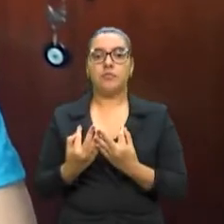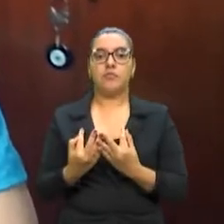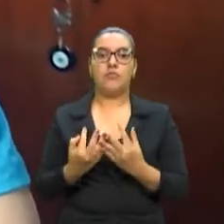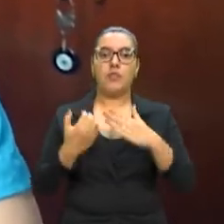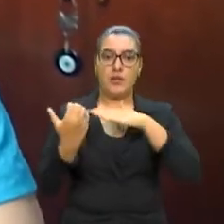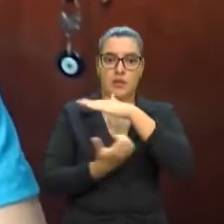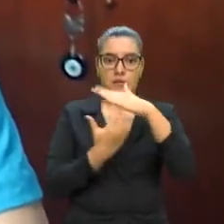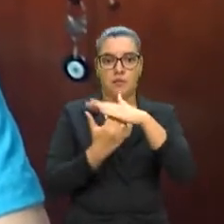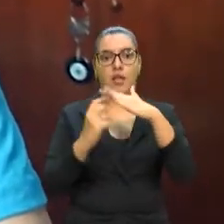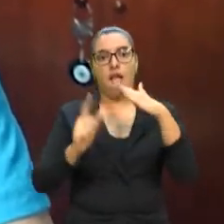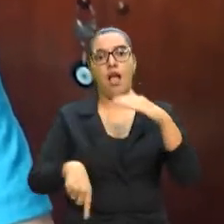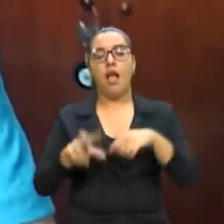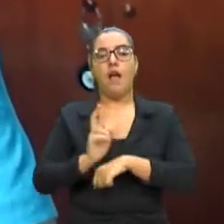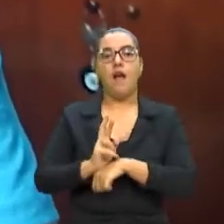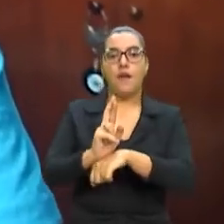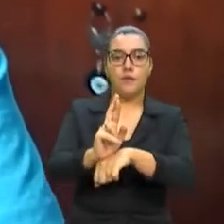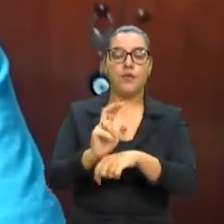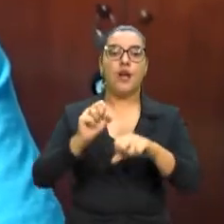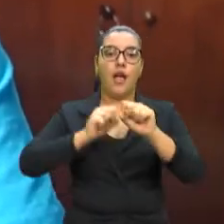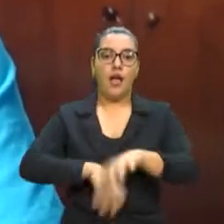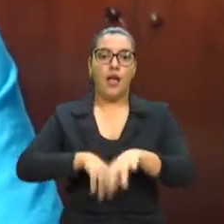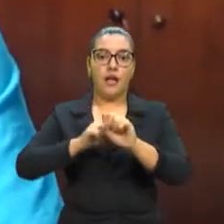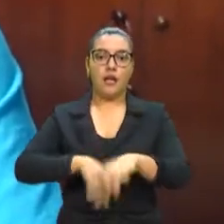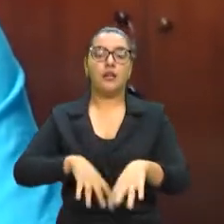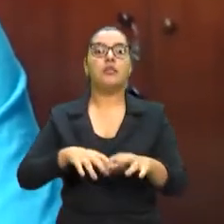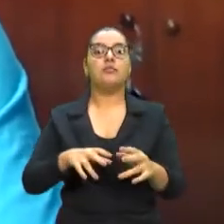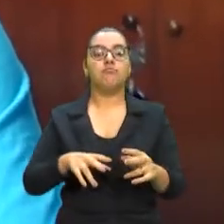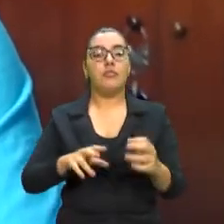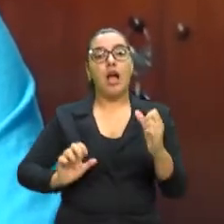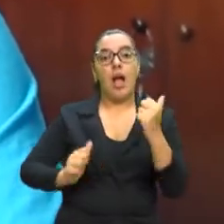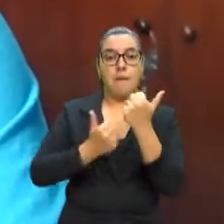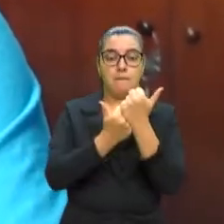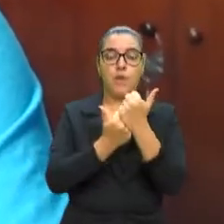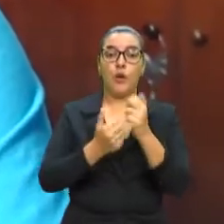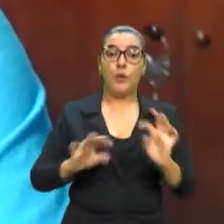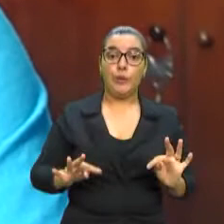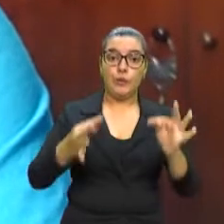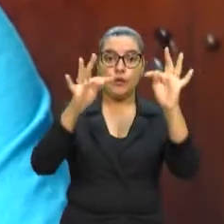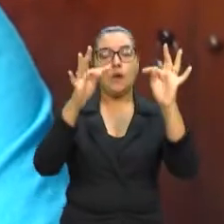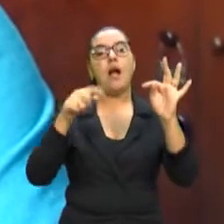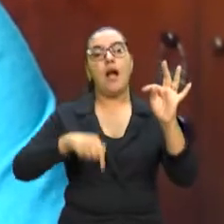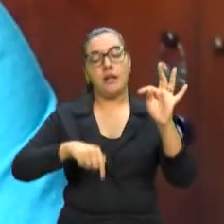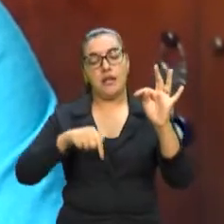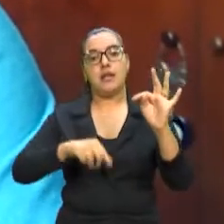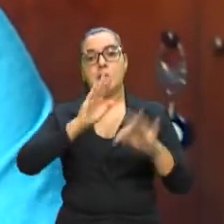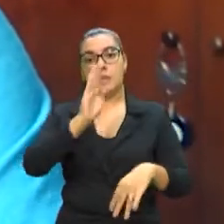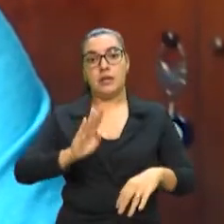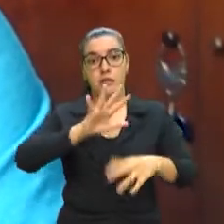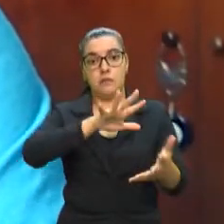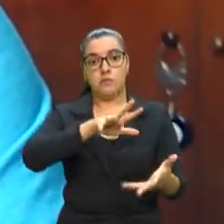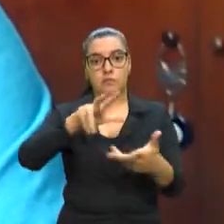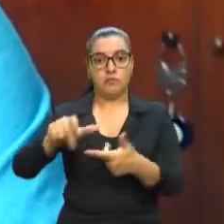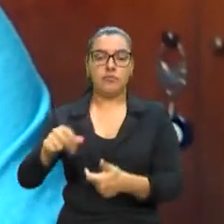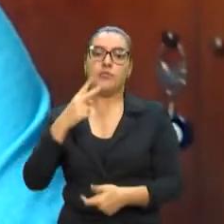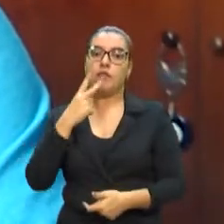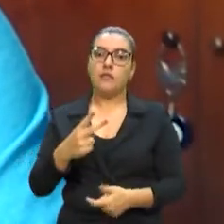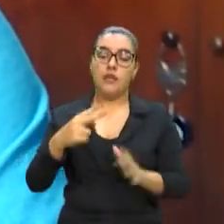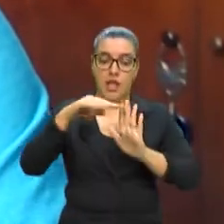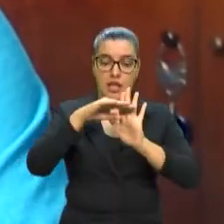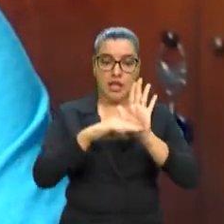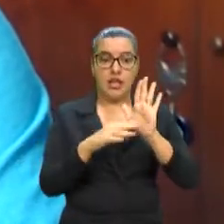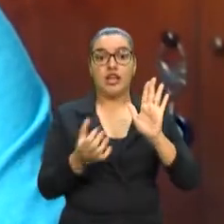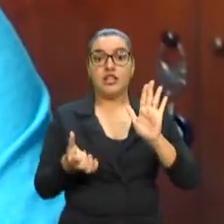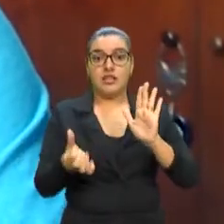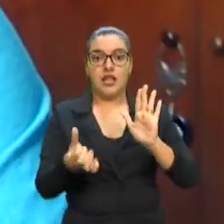que é referência em educação com apoio de inovação no Brasil e no mundo listou 6 dicas que